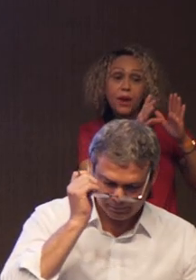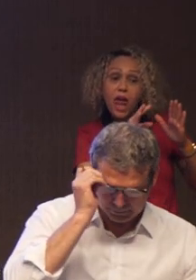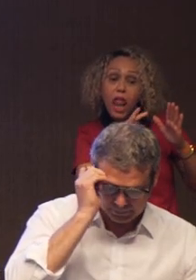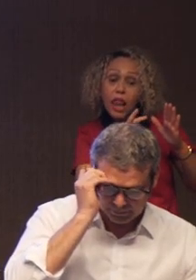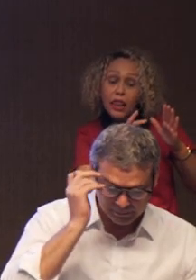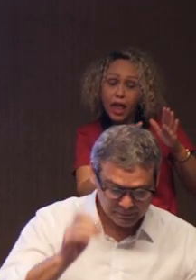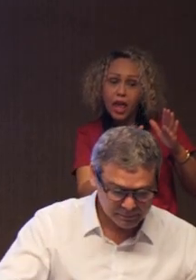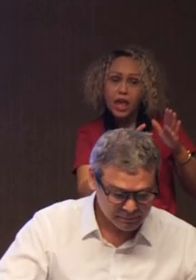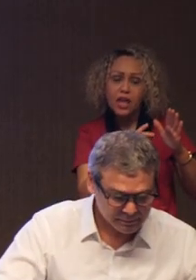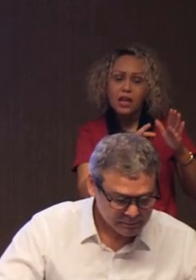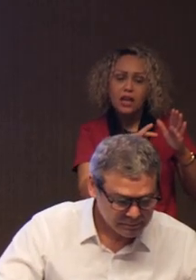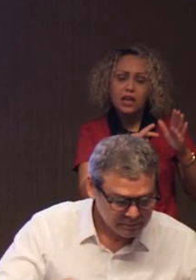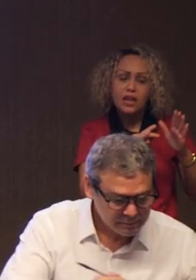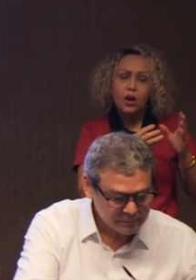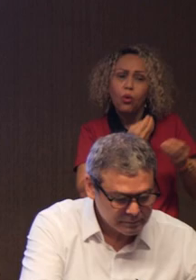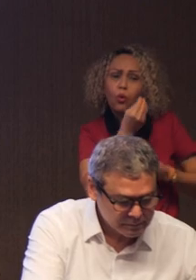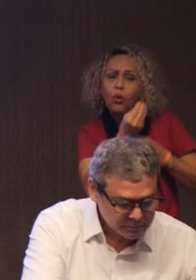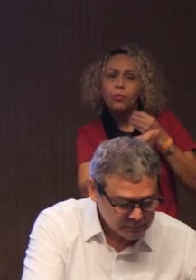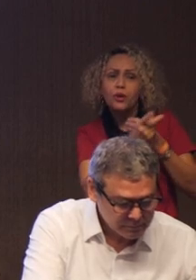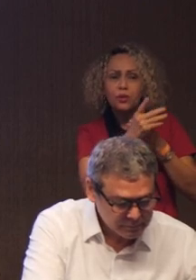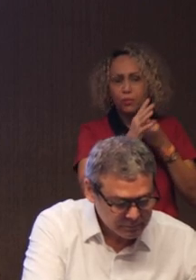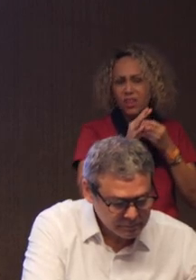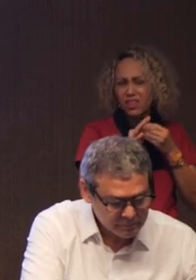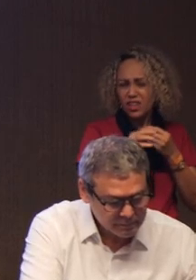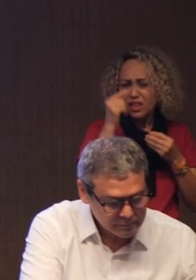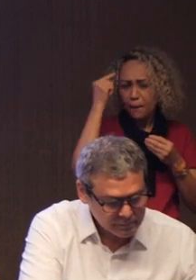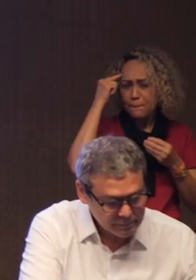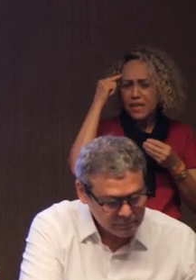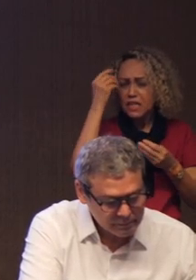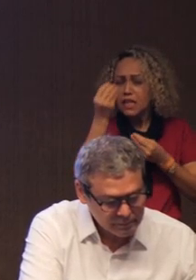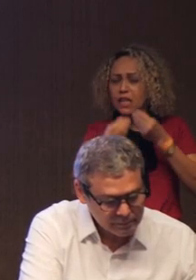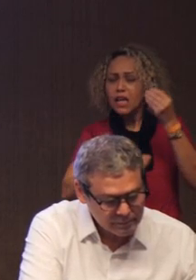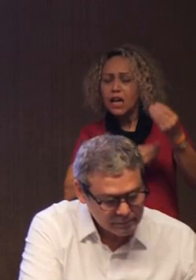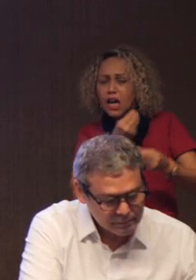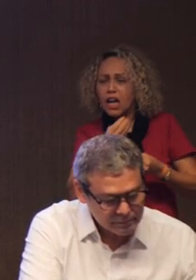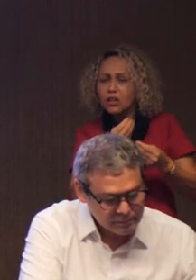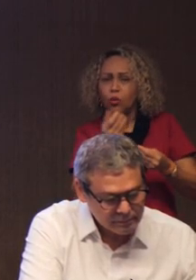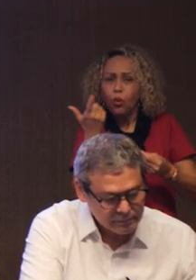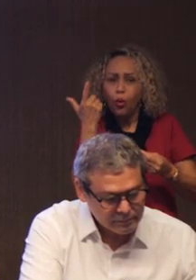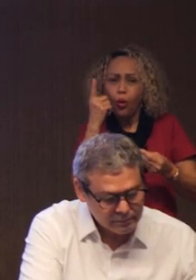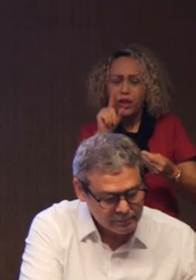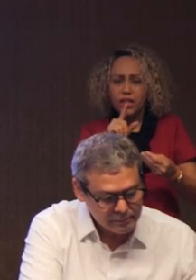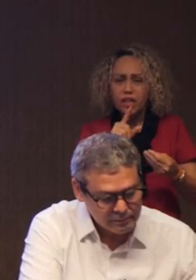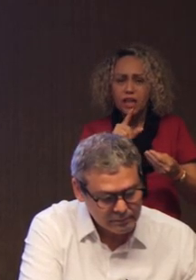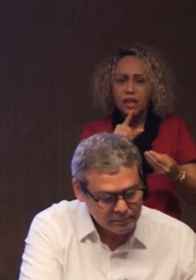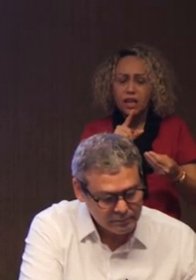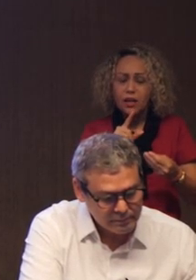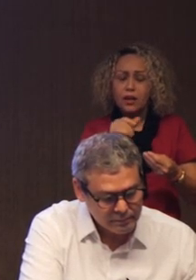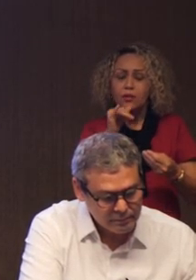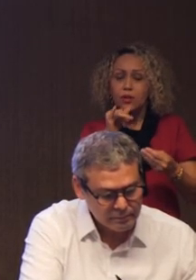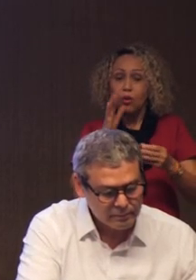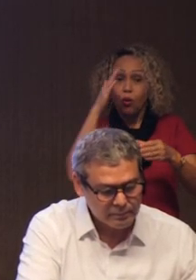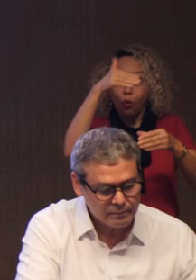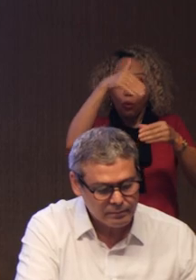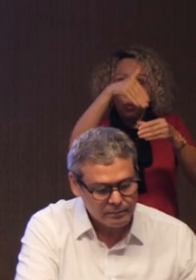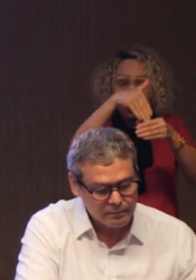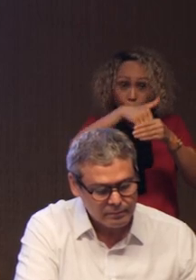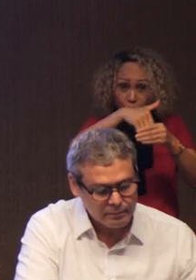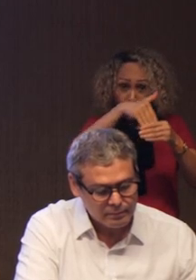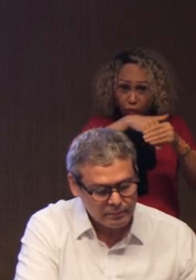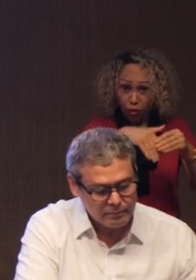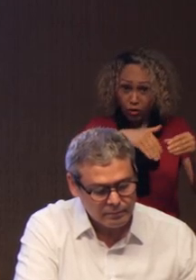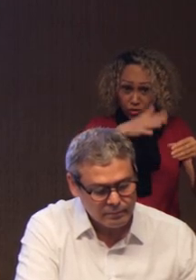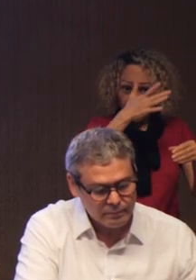que estão sendo trabalhadas, mas como efetivamente vai conseguir trazer, capitalizar esses votos do Lula para a base, para